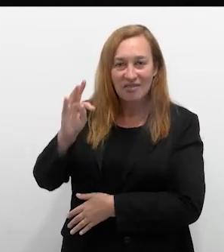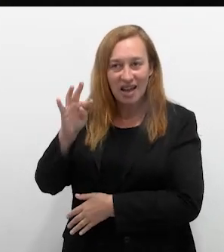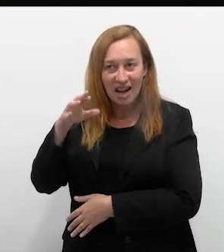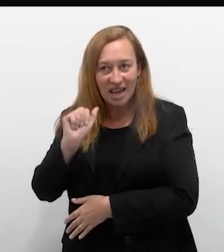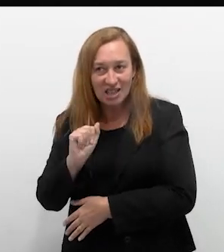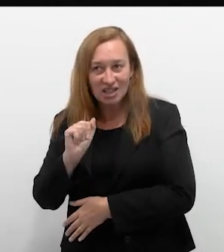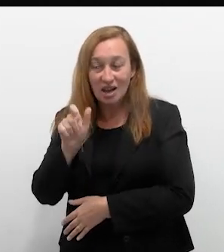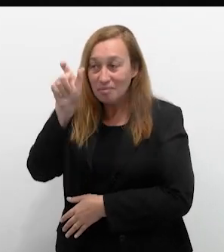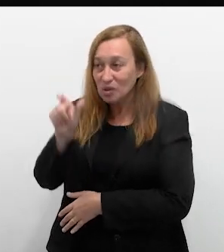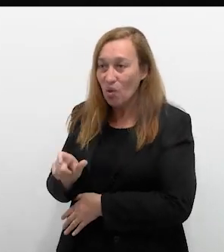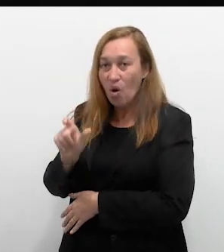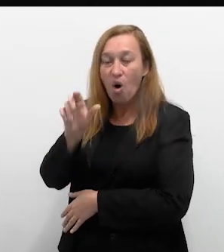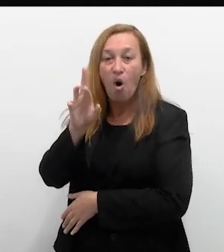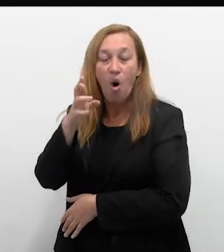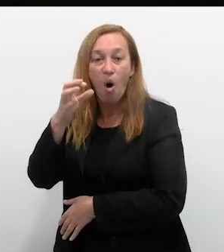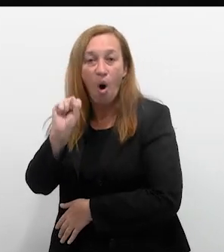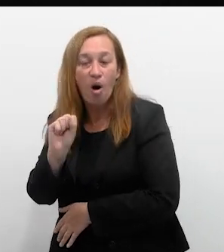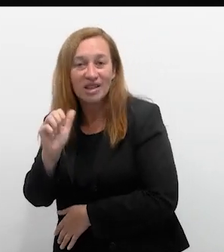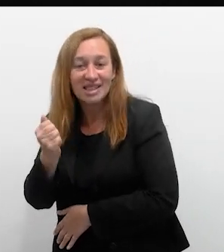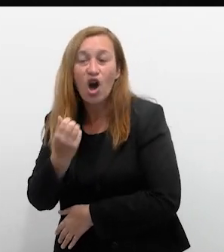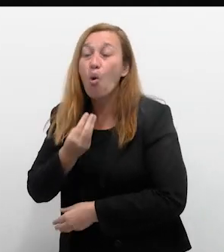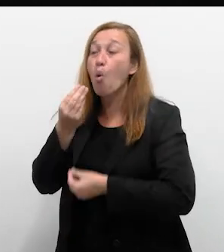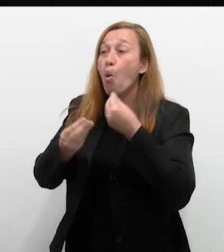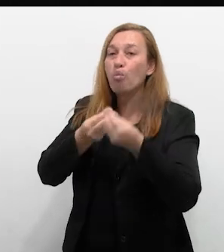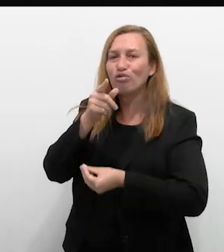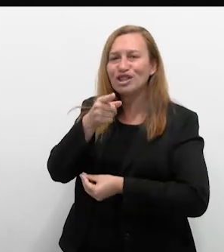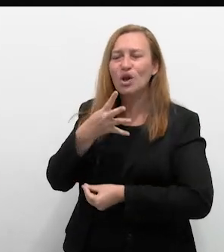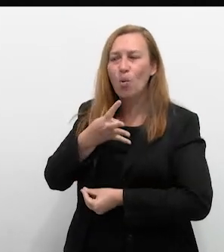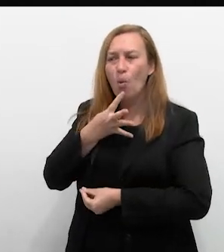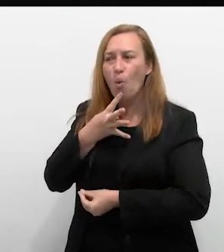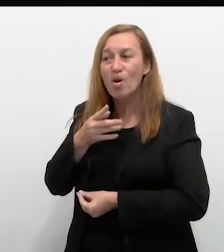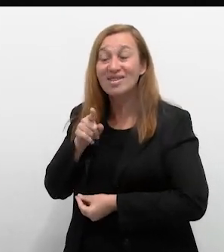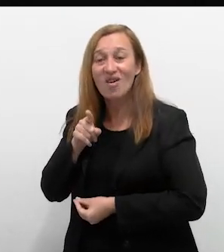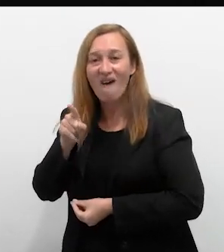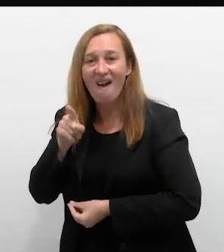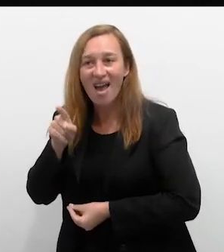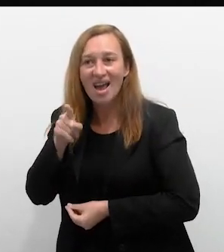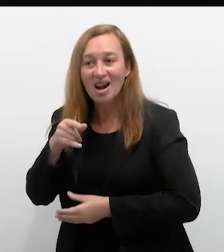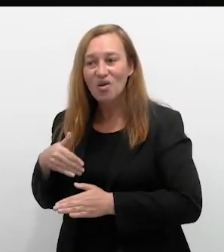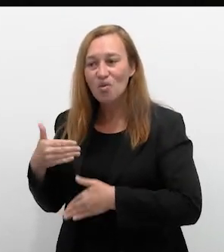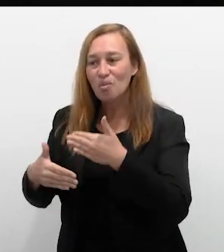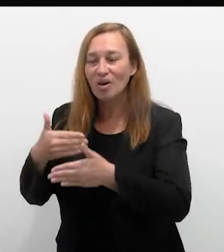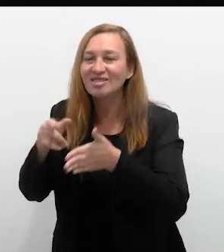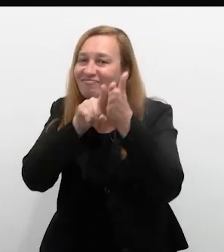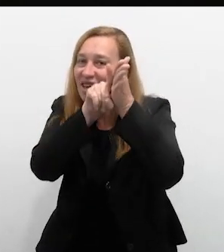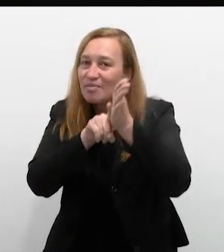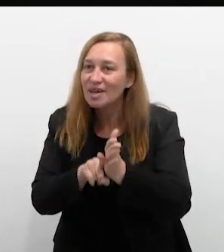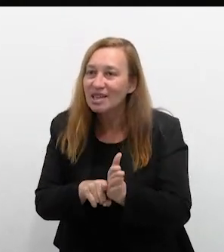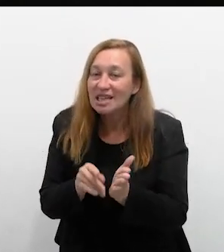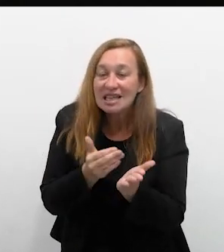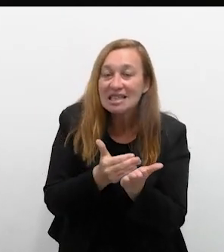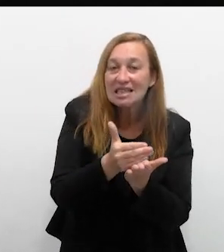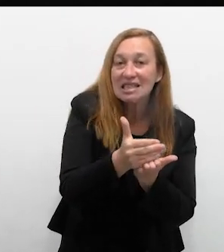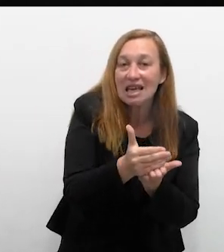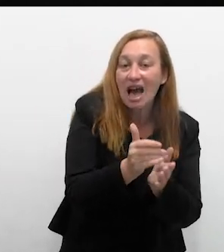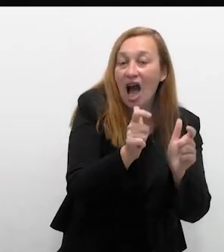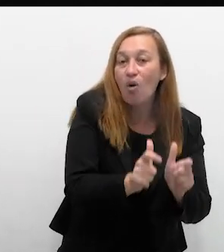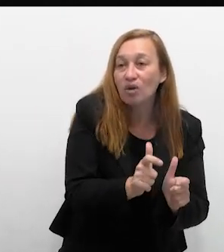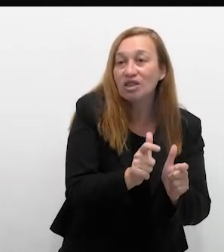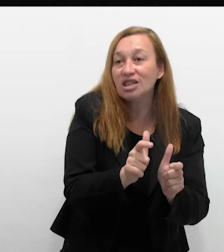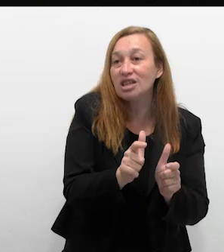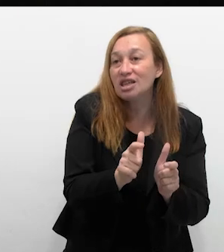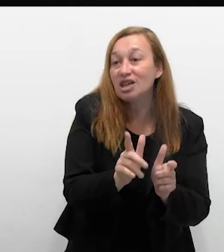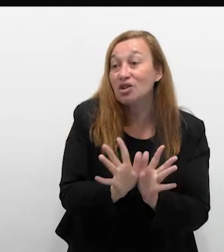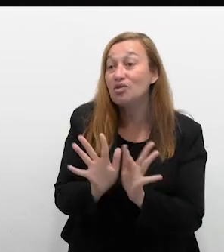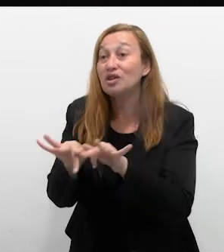Magalhães. Como você chegou à Rosa, né? Evidente, a tê-la como enredo, e o processo da pesquisa começa onde